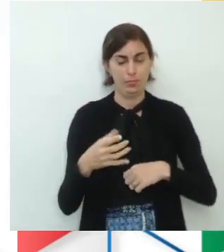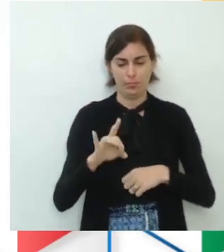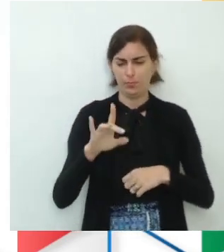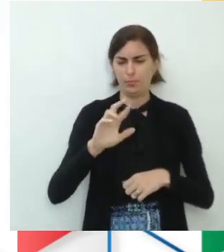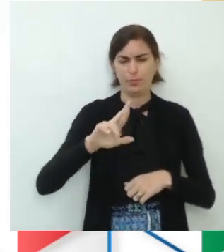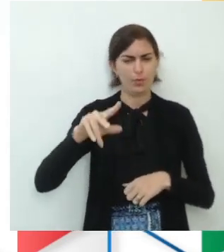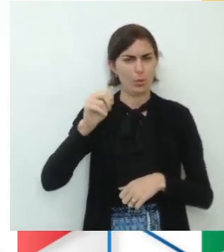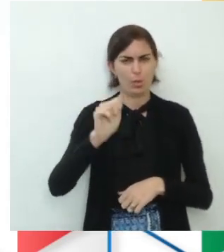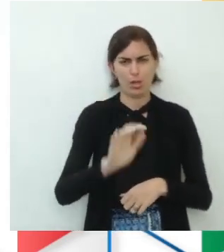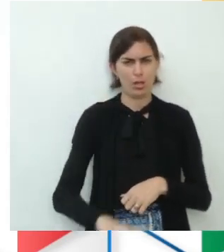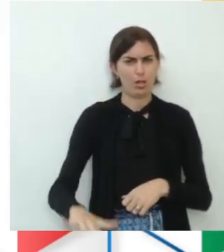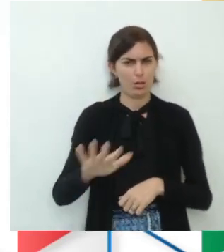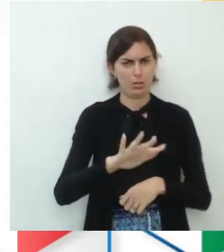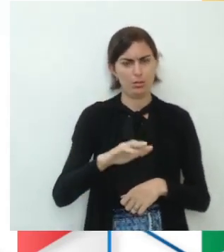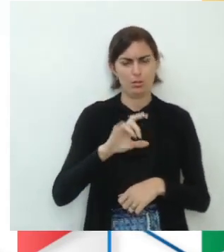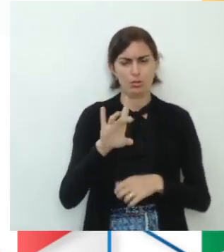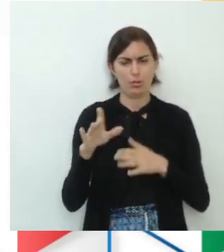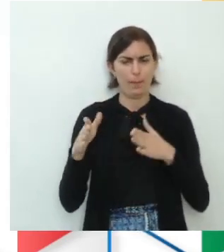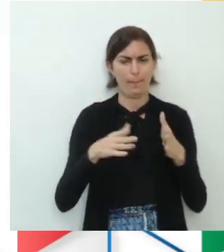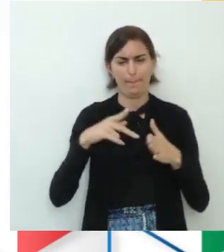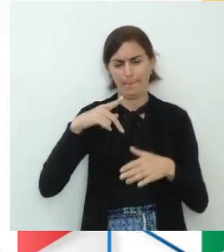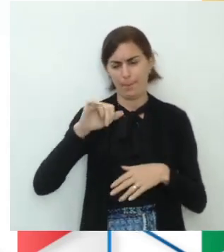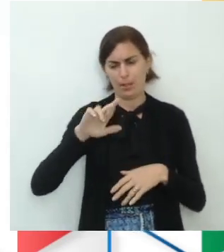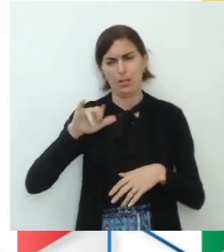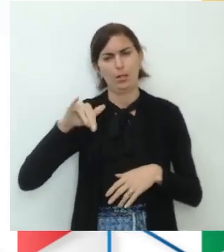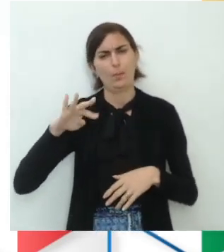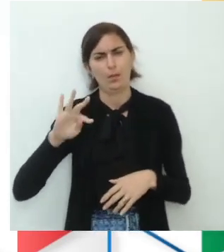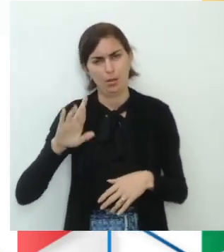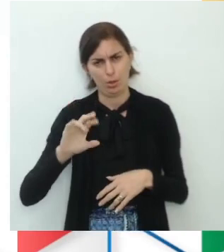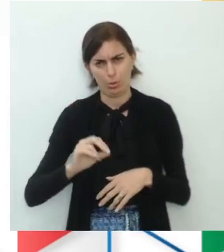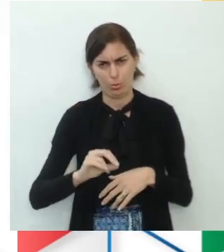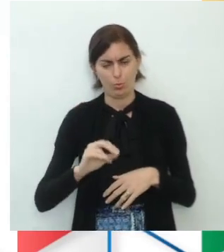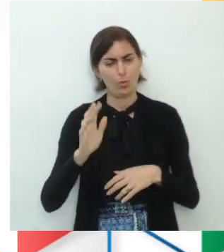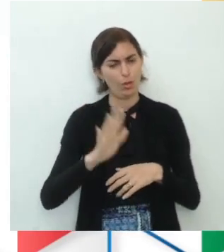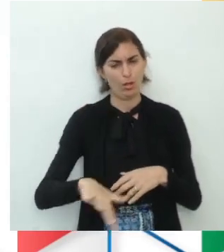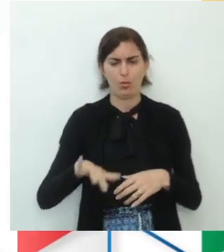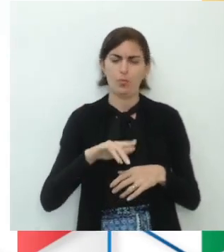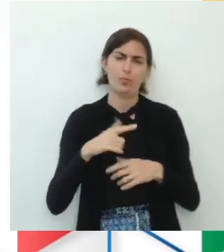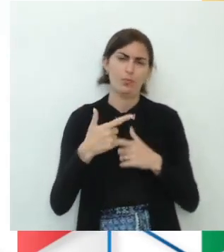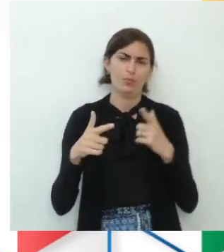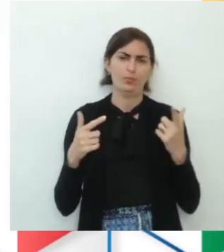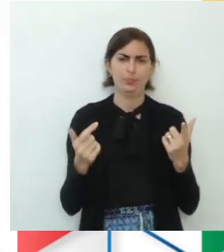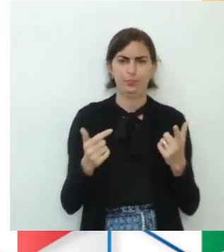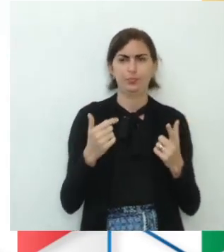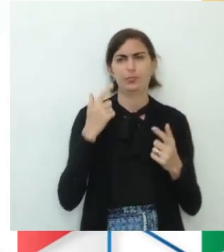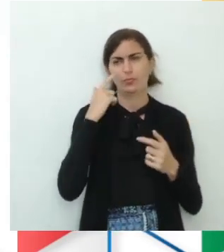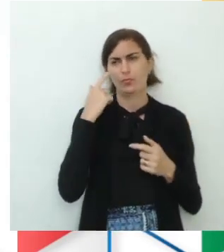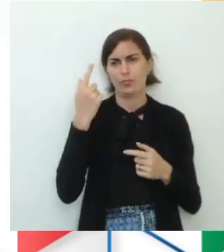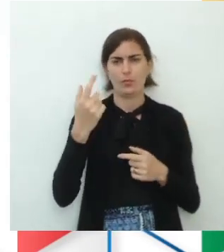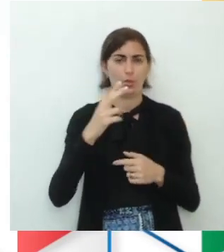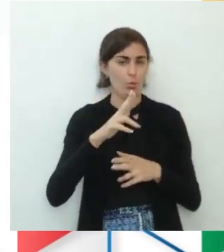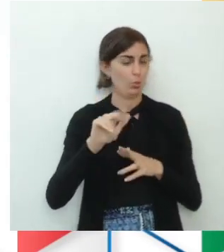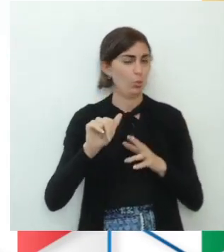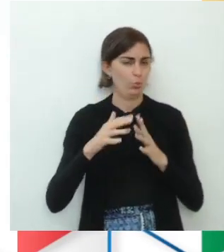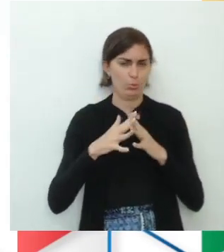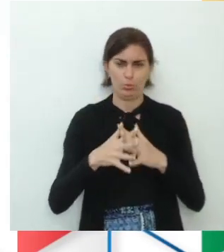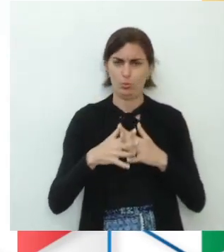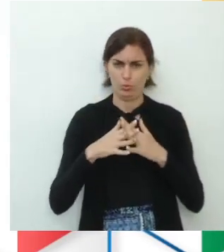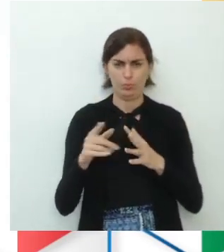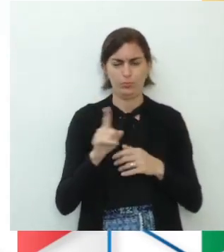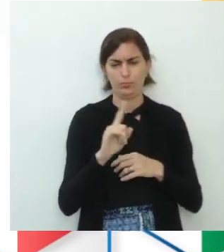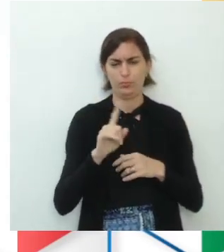área, a gente está vendo só o perímetro, a área é outra coisa a ser discutida e é outra proporcionalidade. Não confunde, por